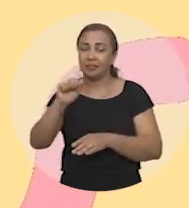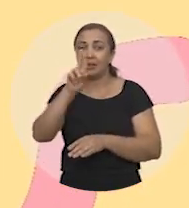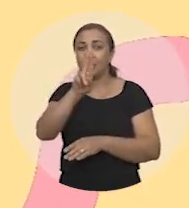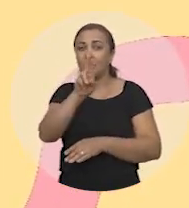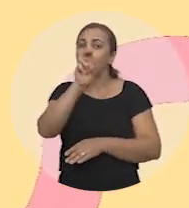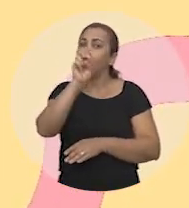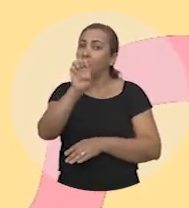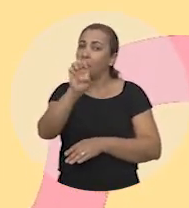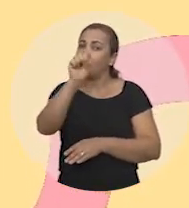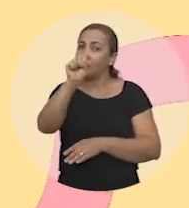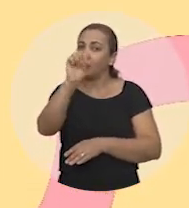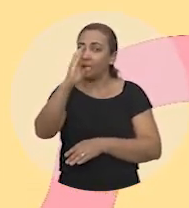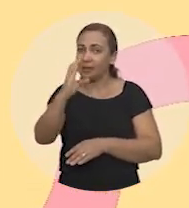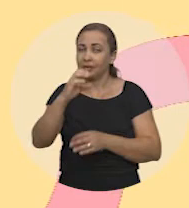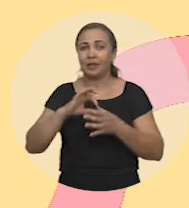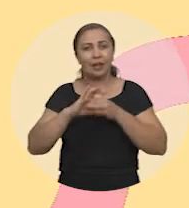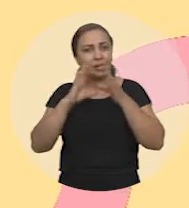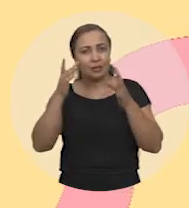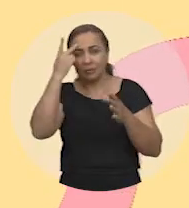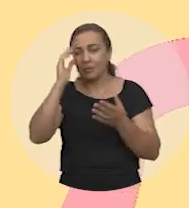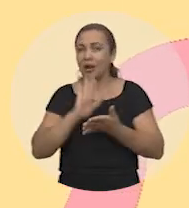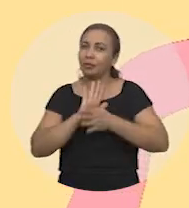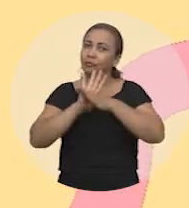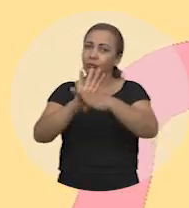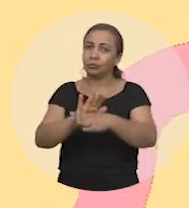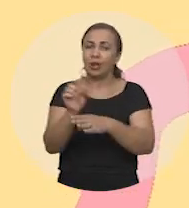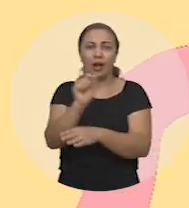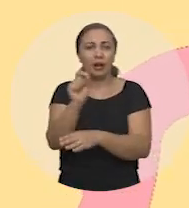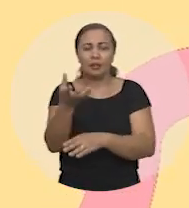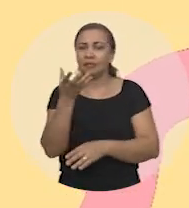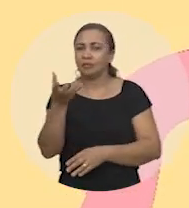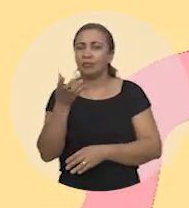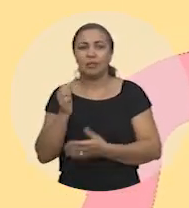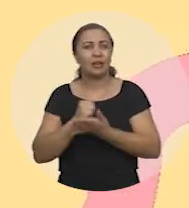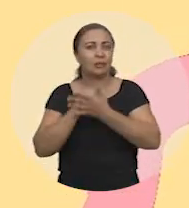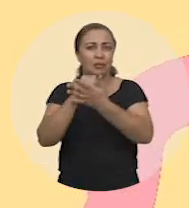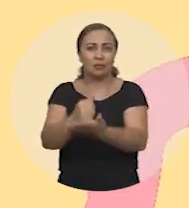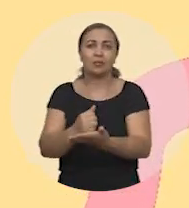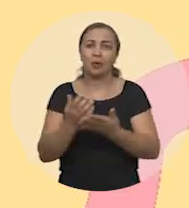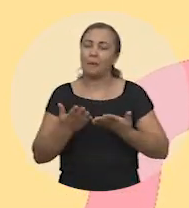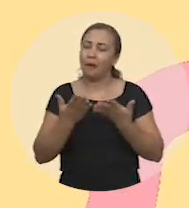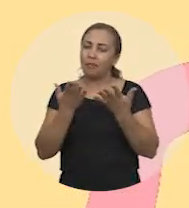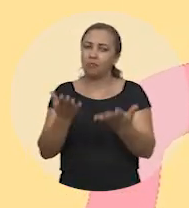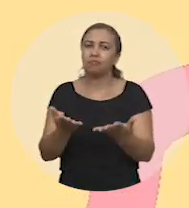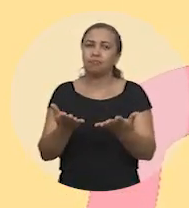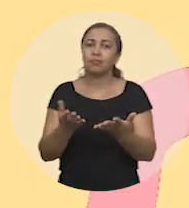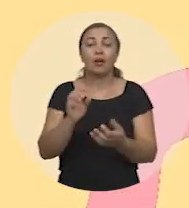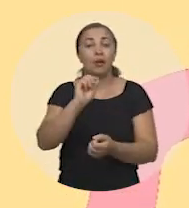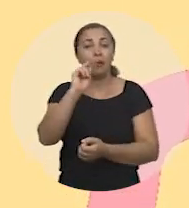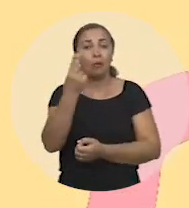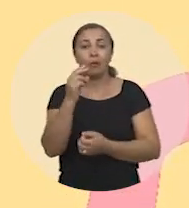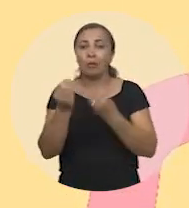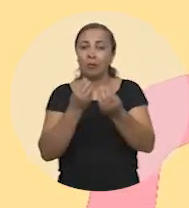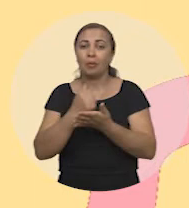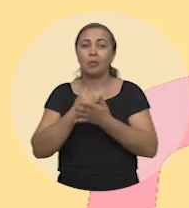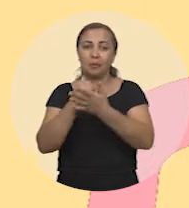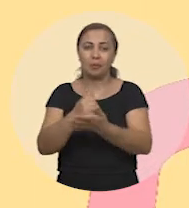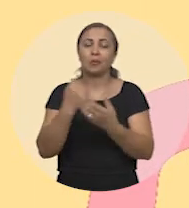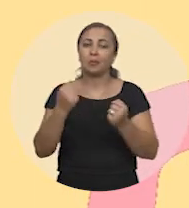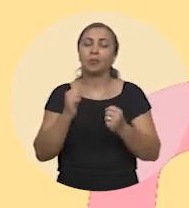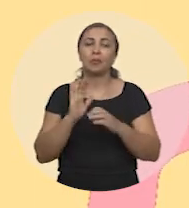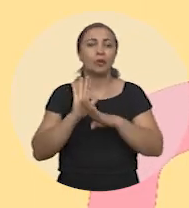terapias Oeste nós estamos à disposição para ajudar que seja vai com uma coisa que a gente tem para cortar ou